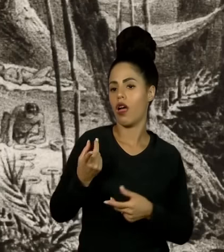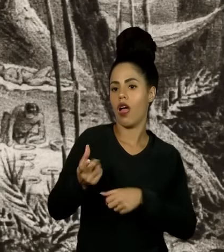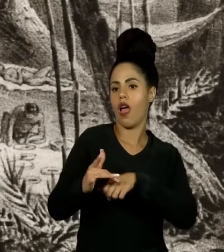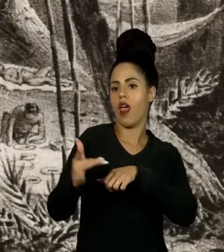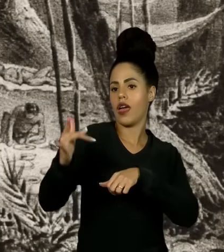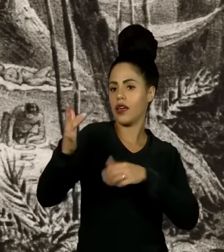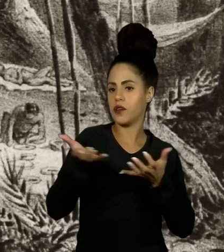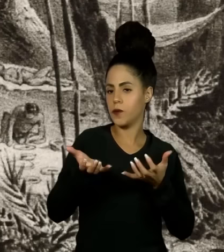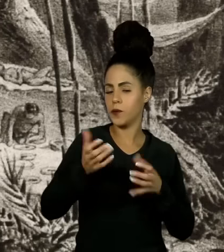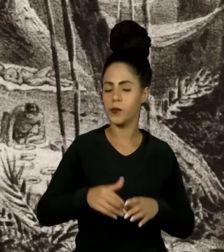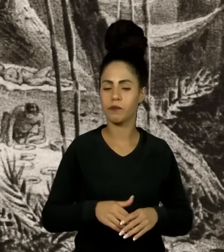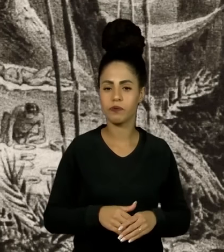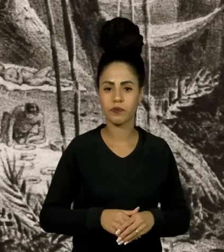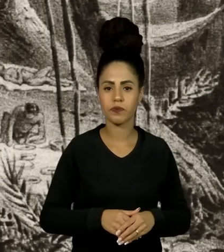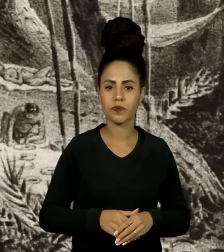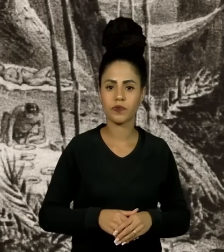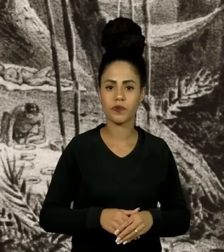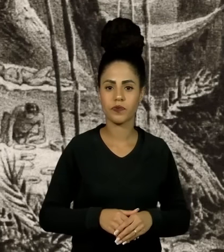minerais.